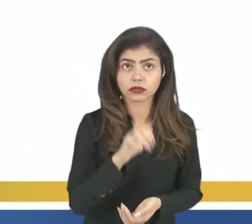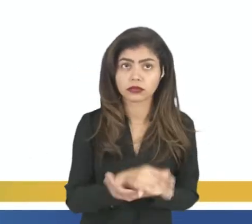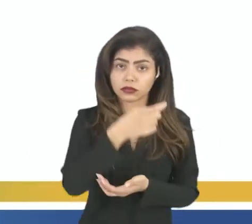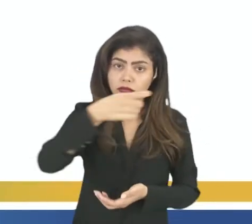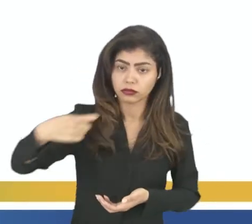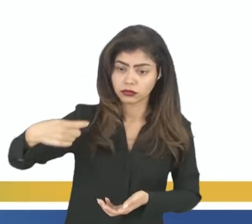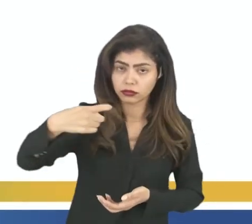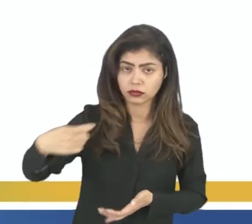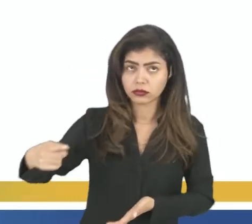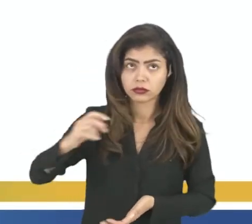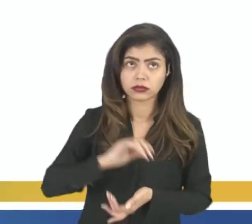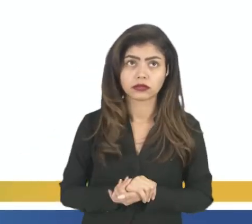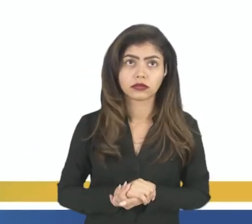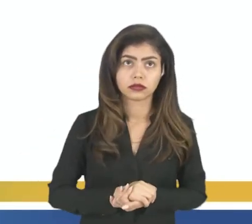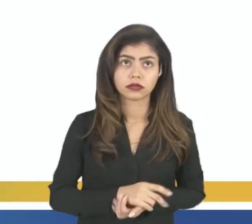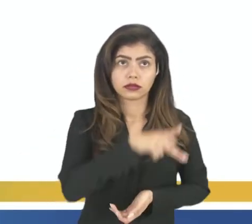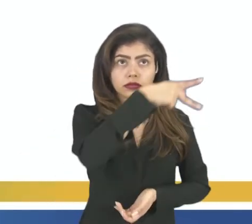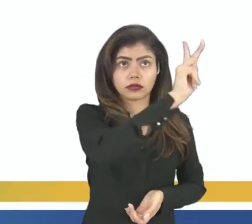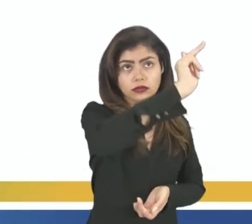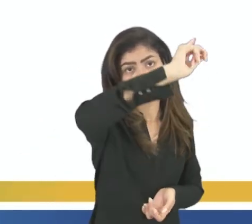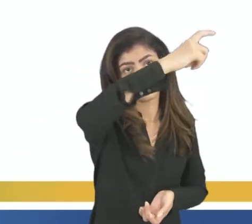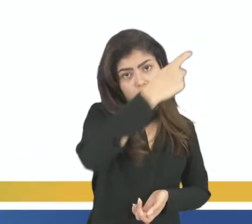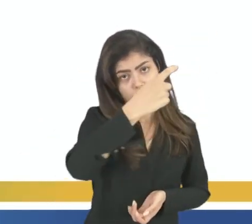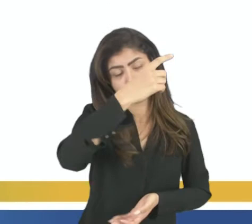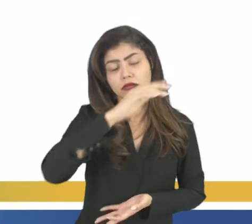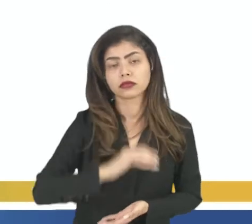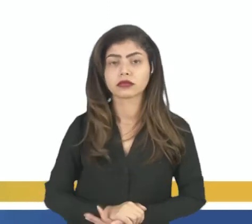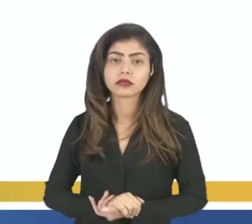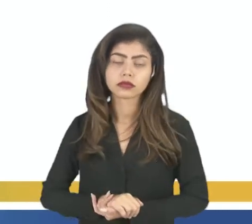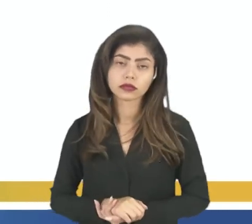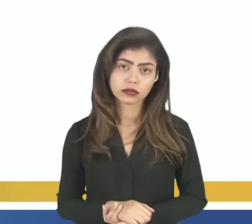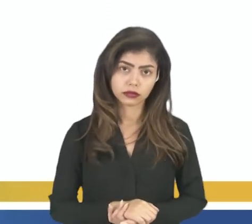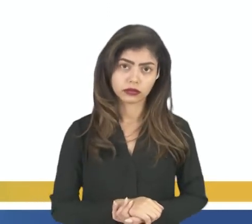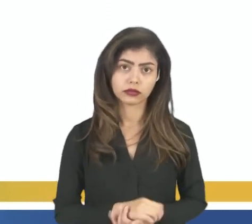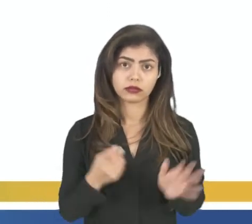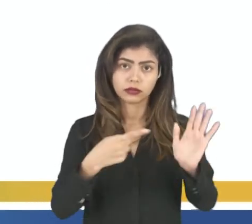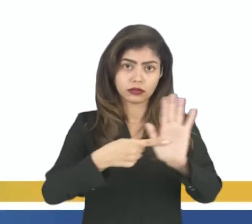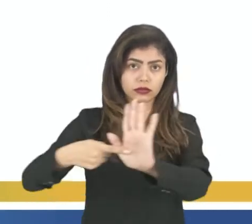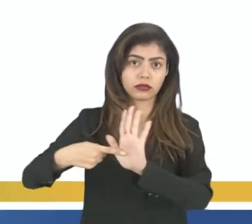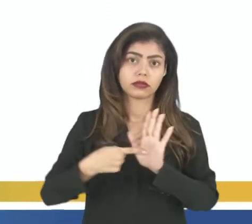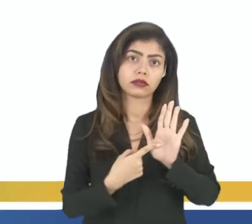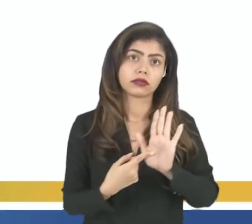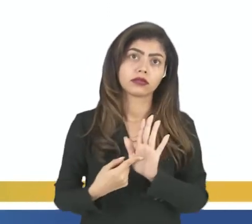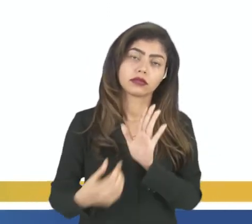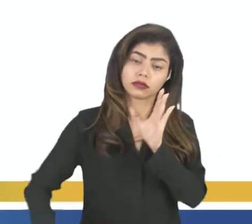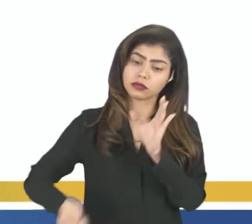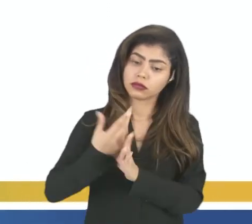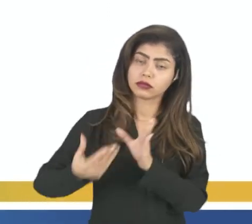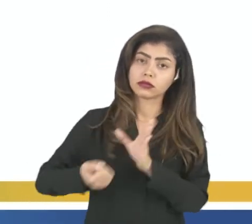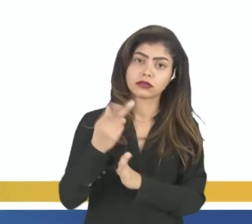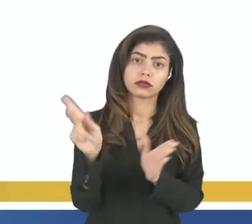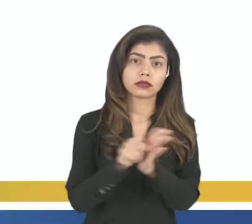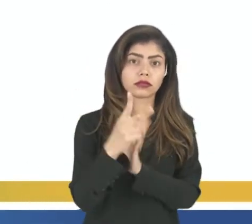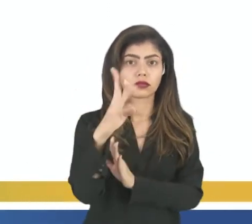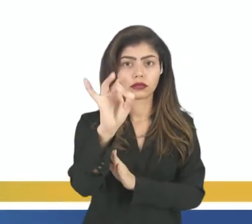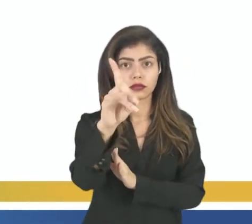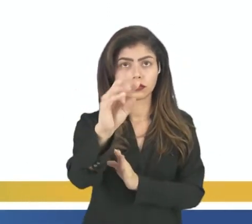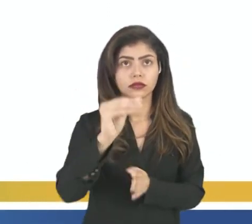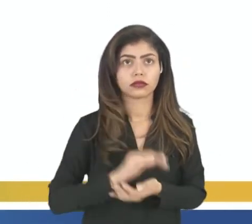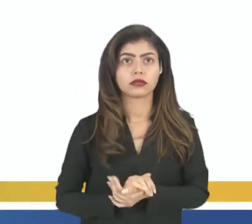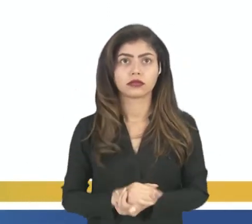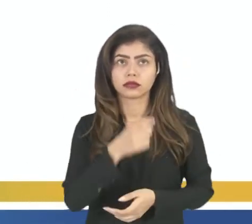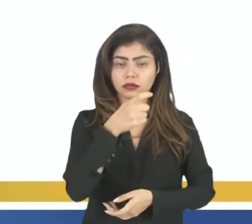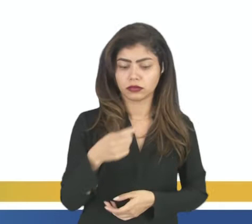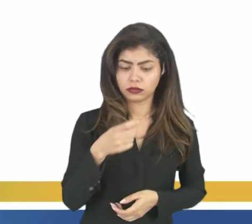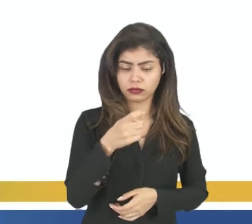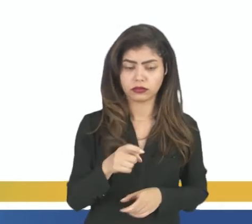função de x, né? A equação da força elástica Kx, representada ali pelo produto, e o deslocamento, a elongação